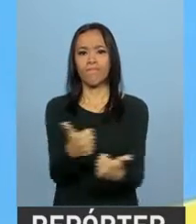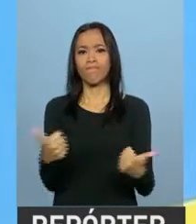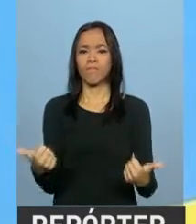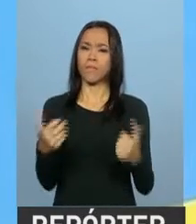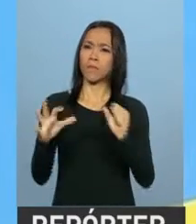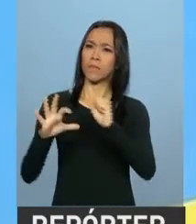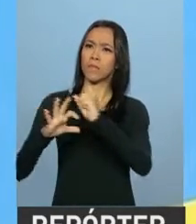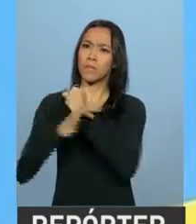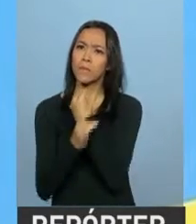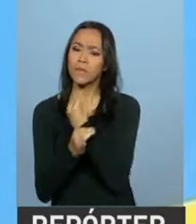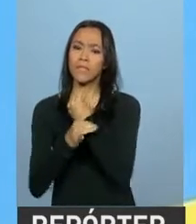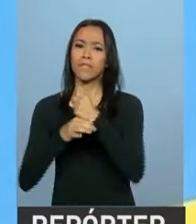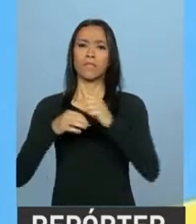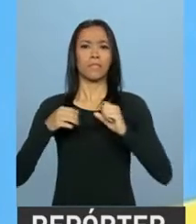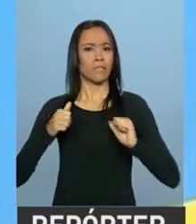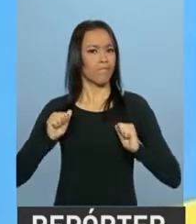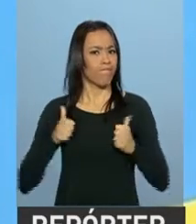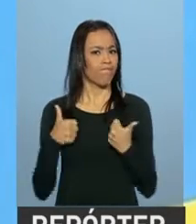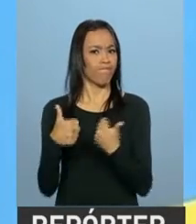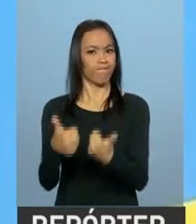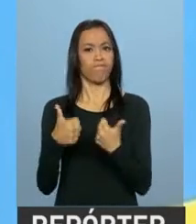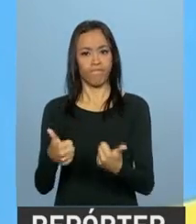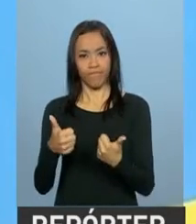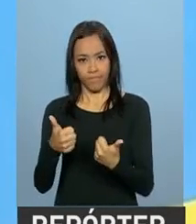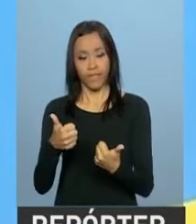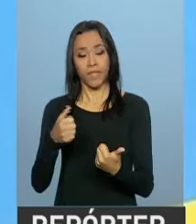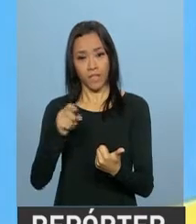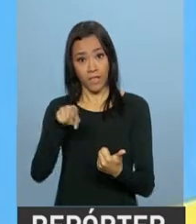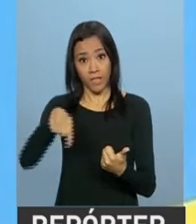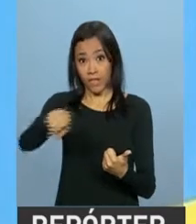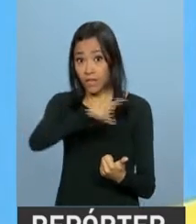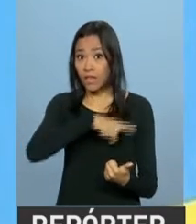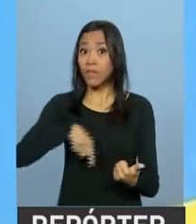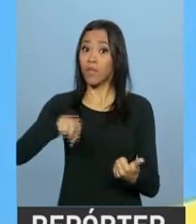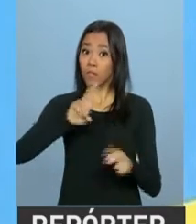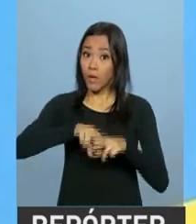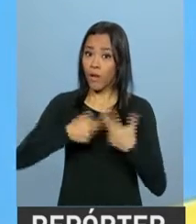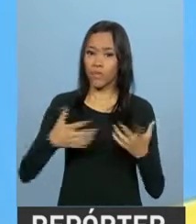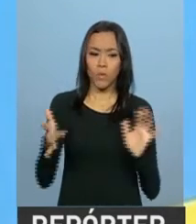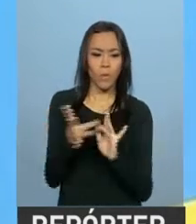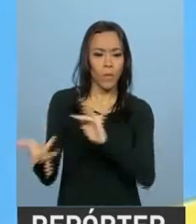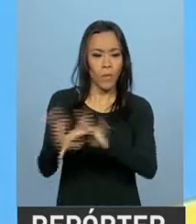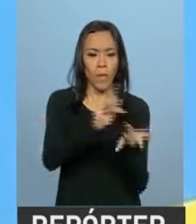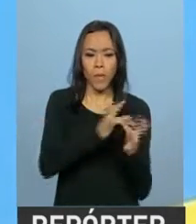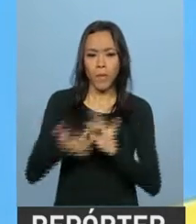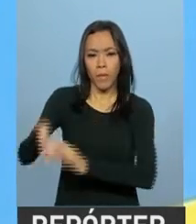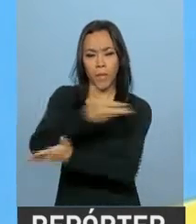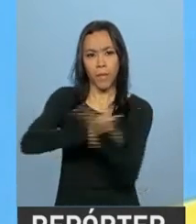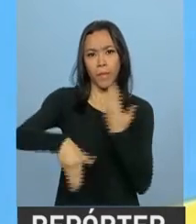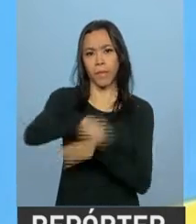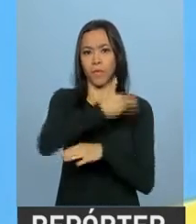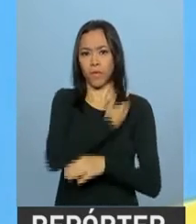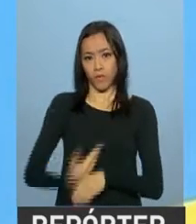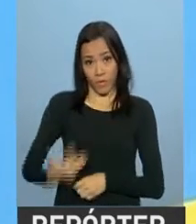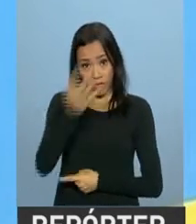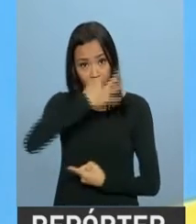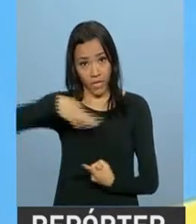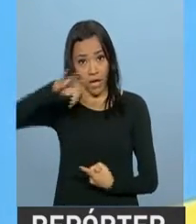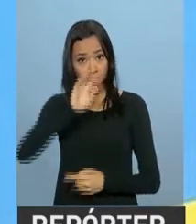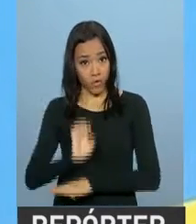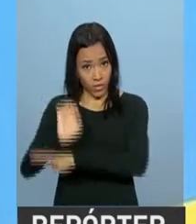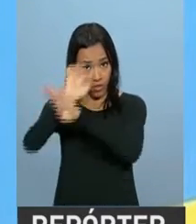segurança absoluta que se deu por força desta interação entre união estado